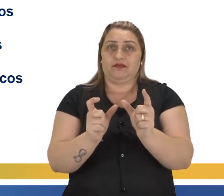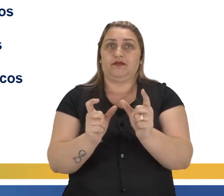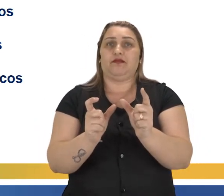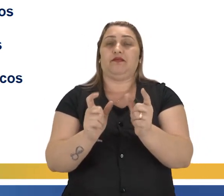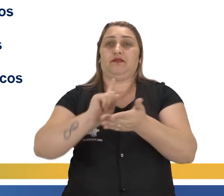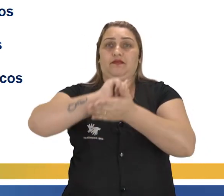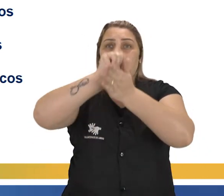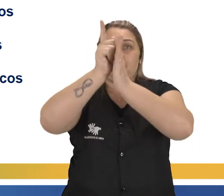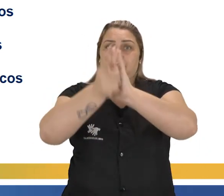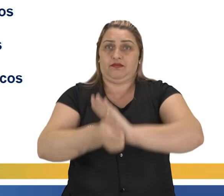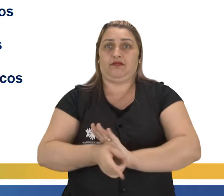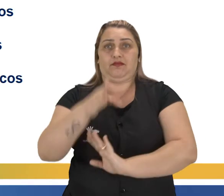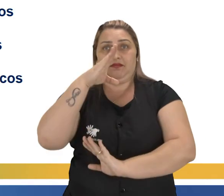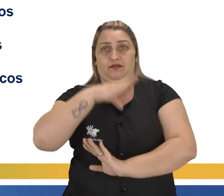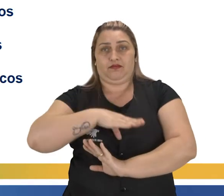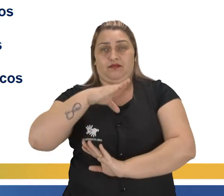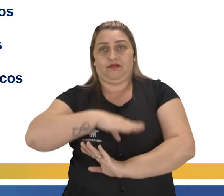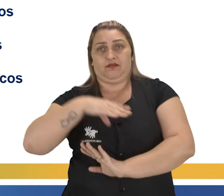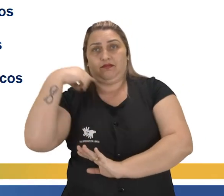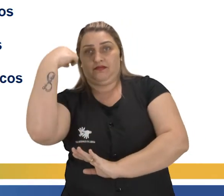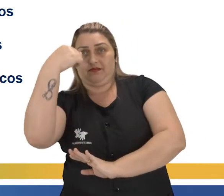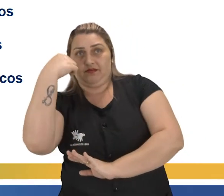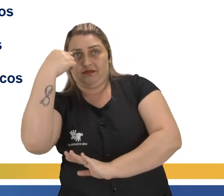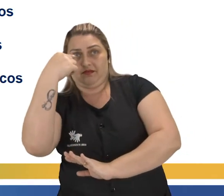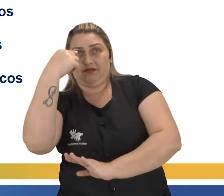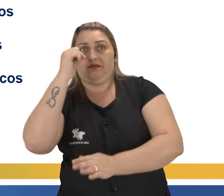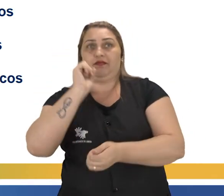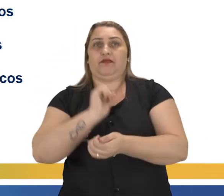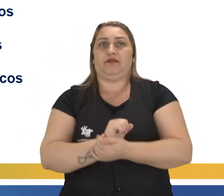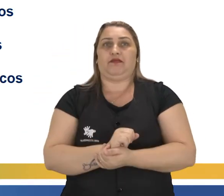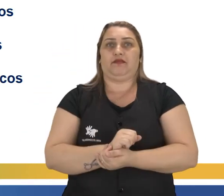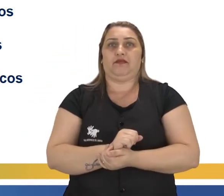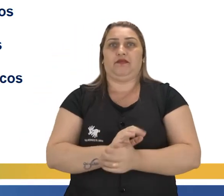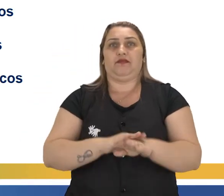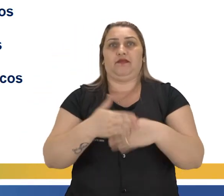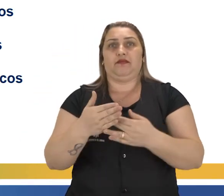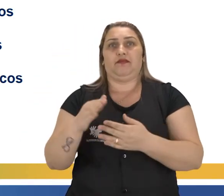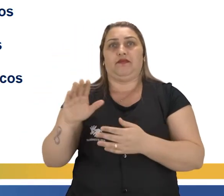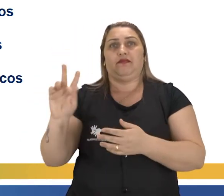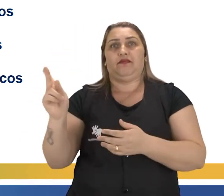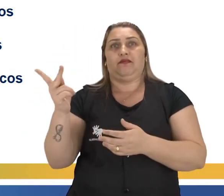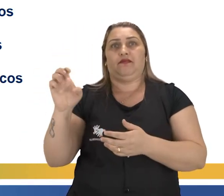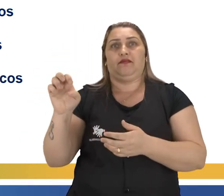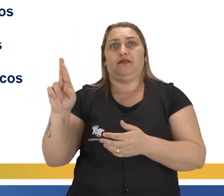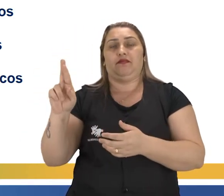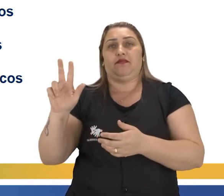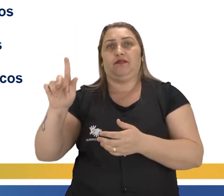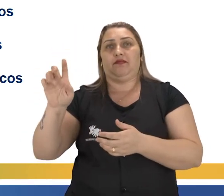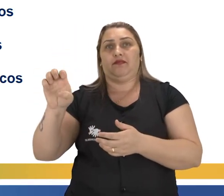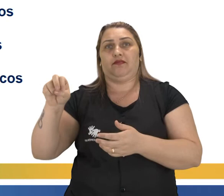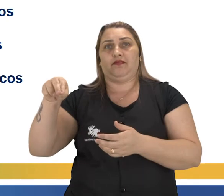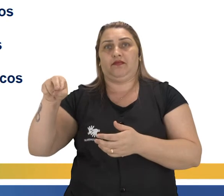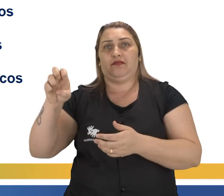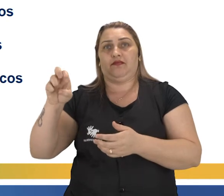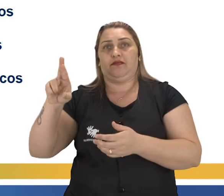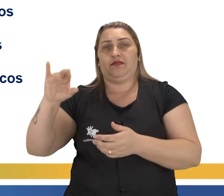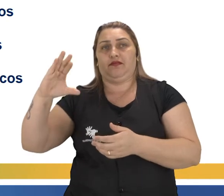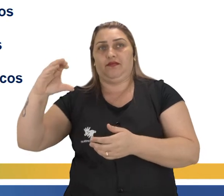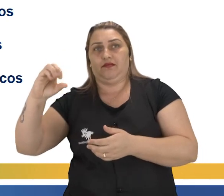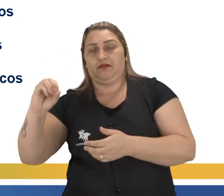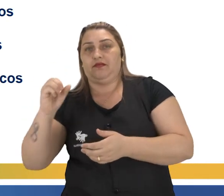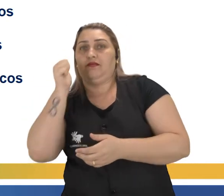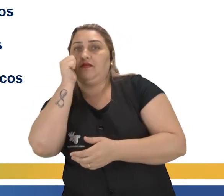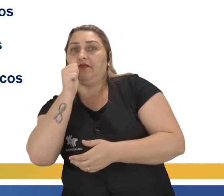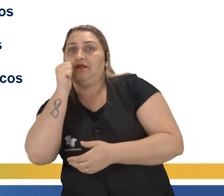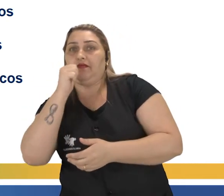gênero quando em português ou espanhol. São os heterogenéricos, palavras que são